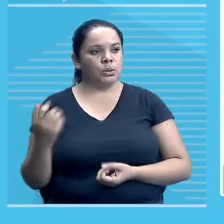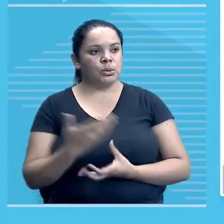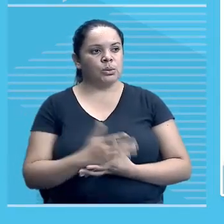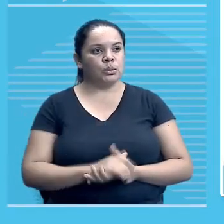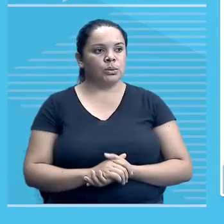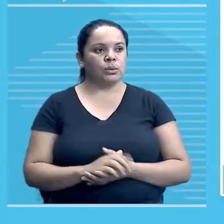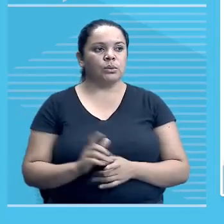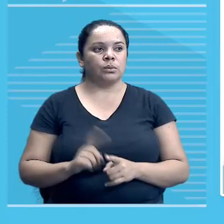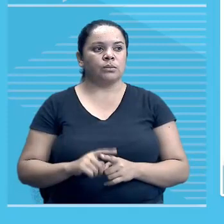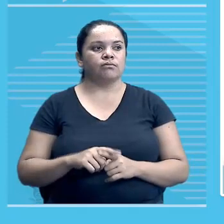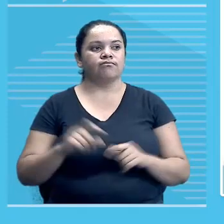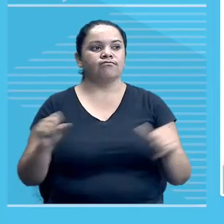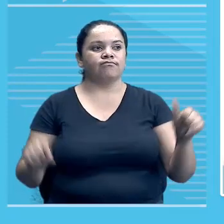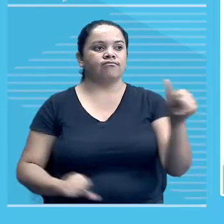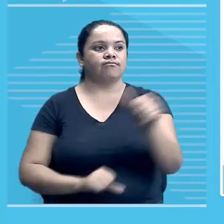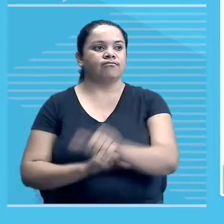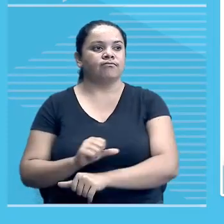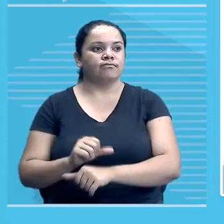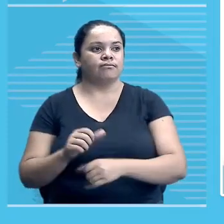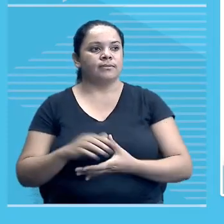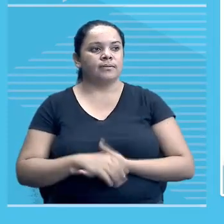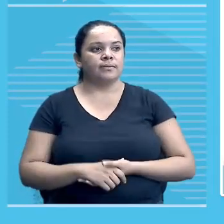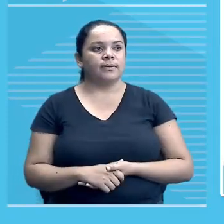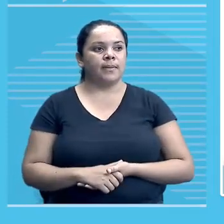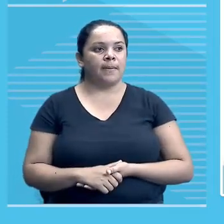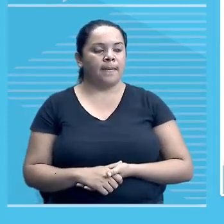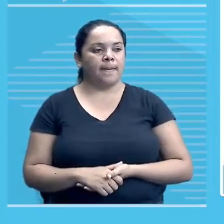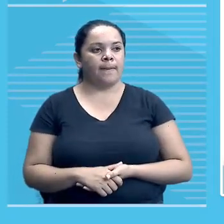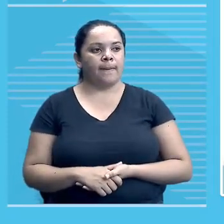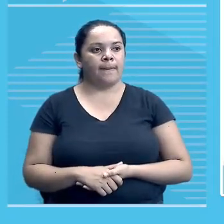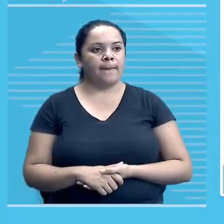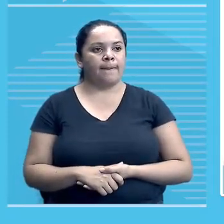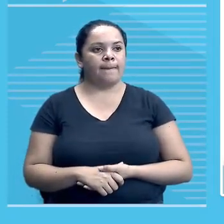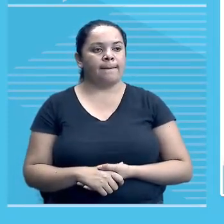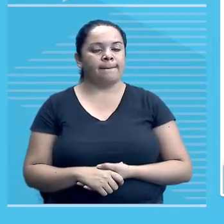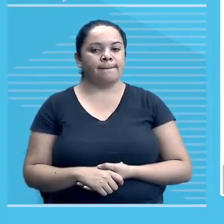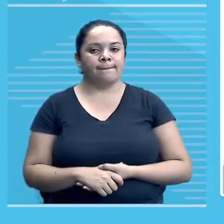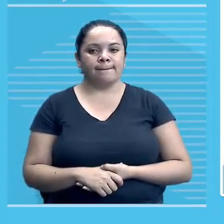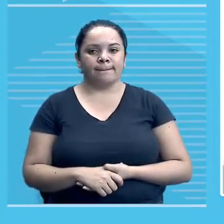o segundo membro, que é menos 18.